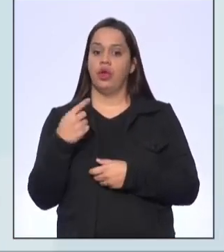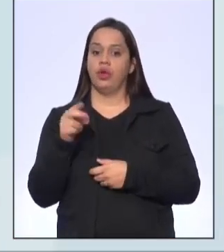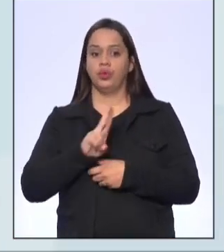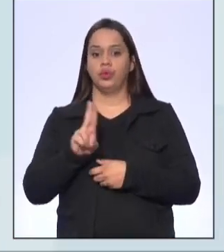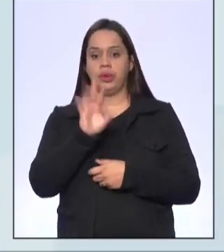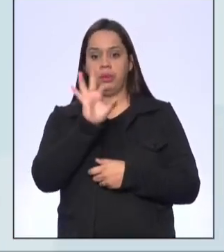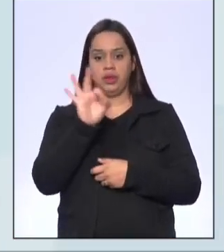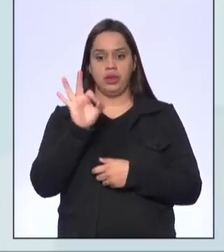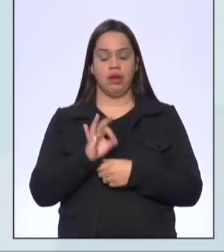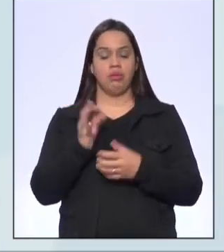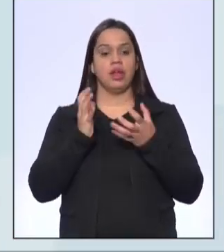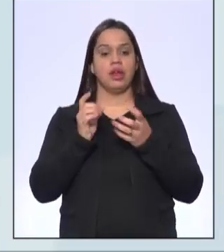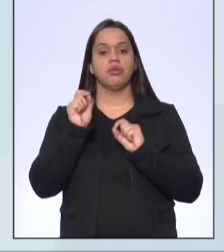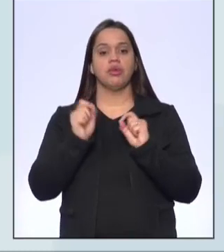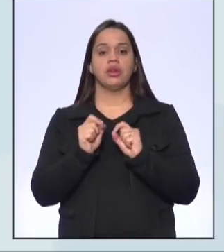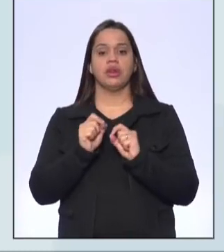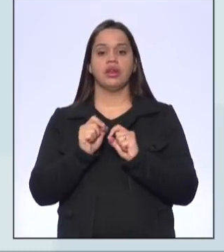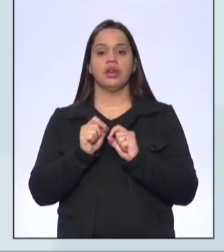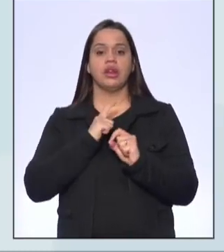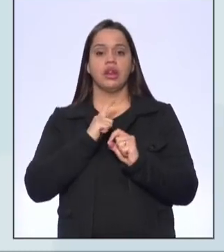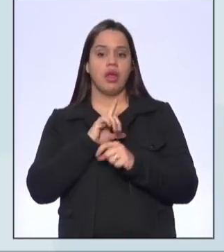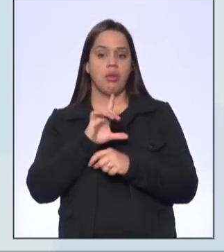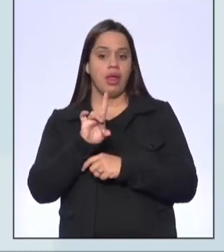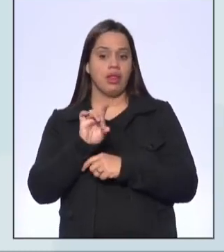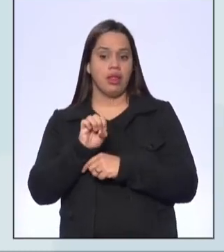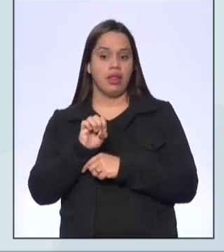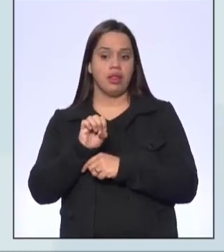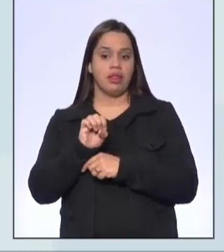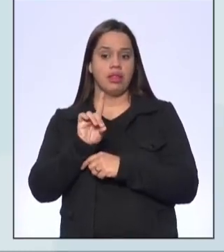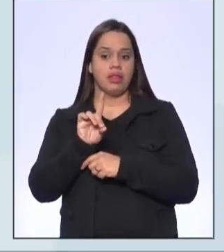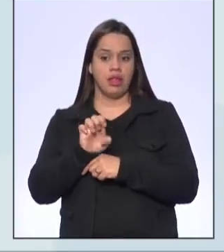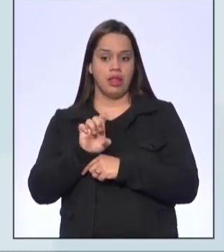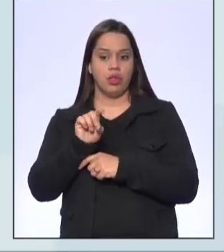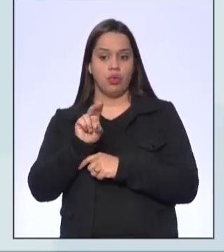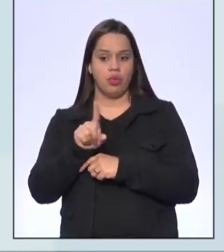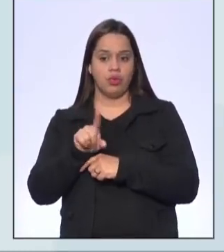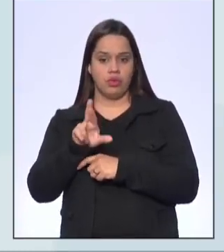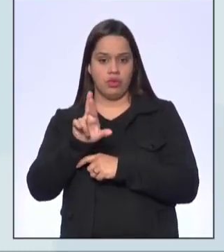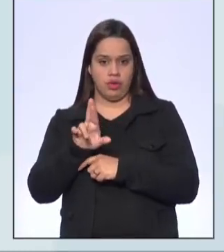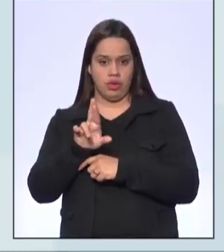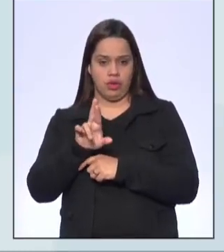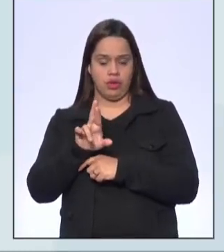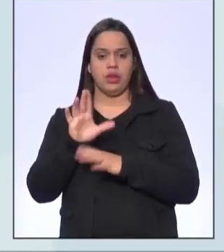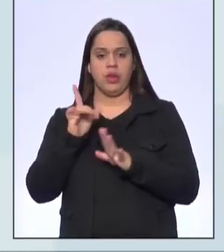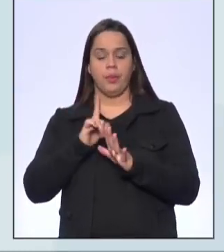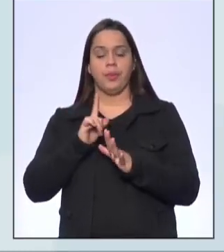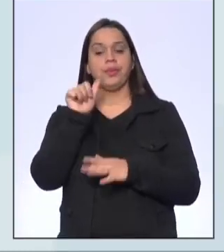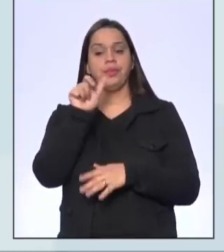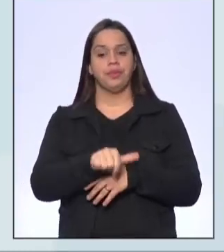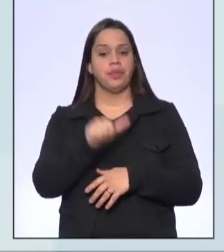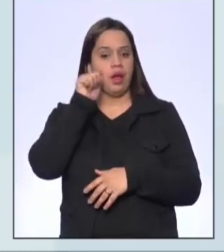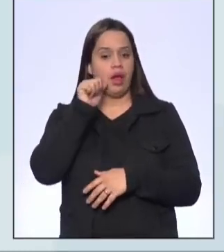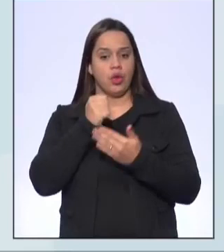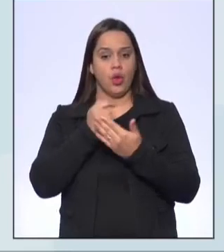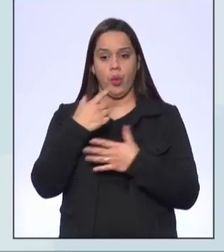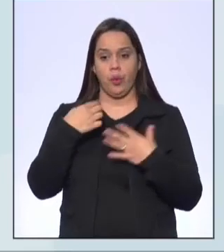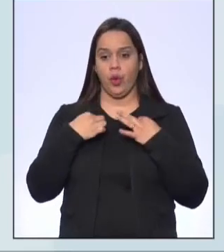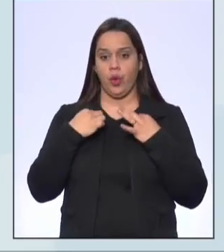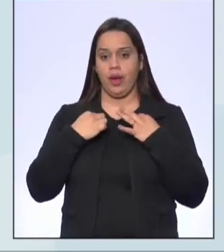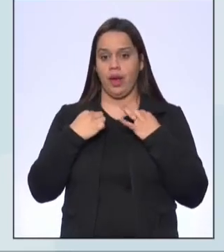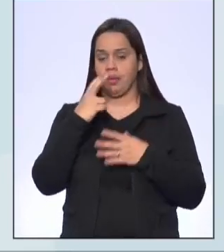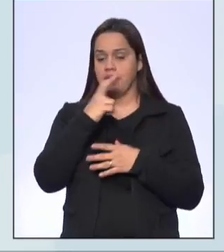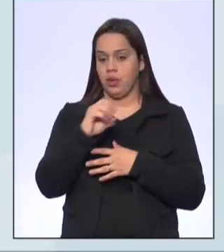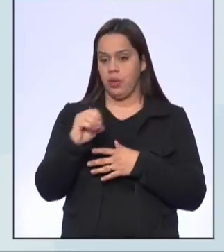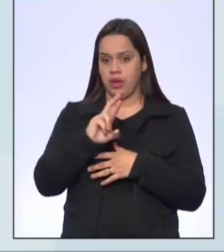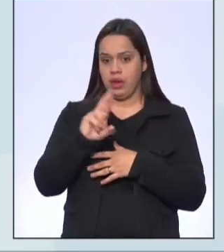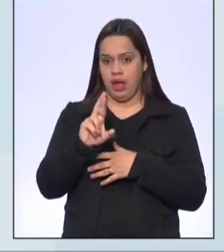porcentagem e queremos deduzir esse termo. Então tá assim. Ana comprou uma camiseta por R$50. E teve um desconto